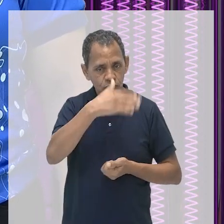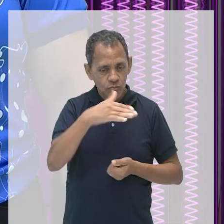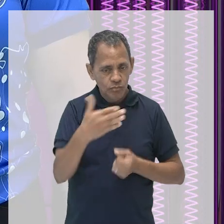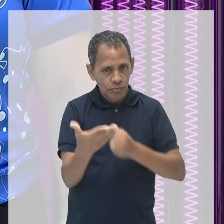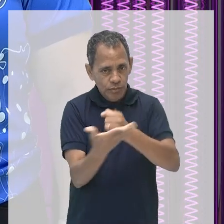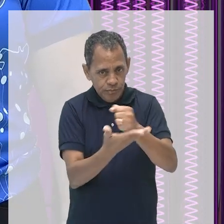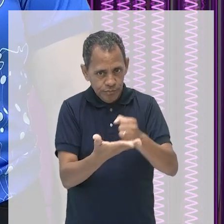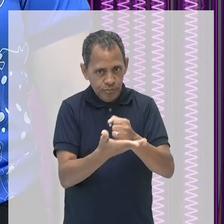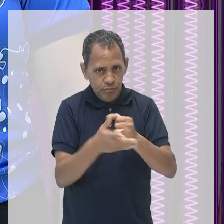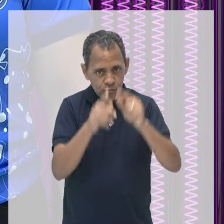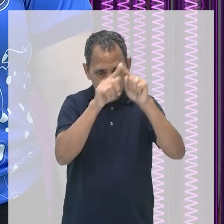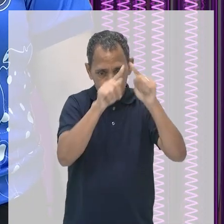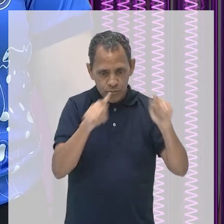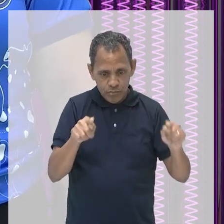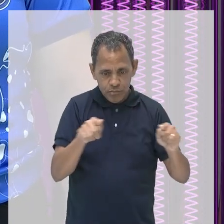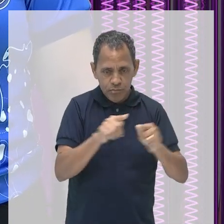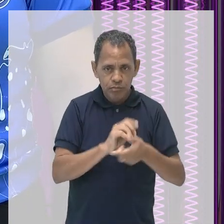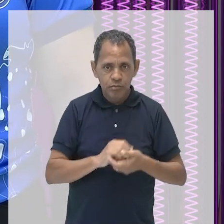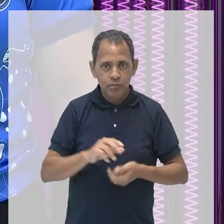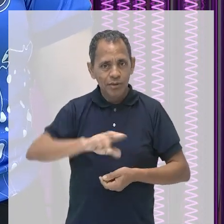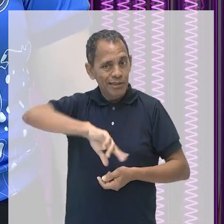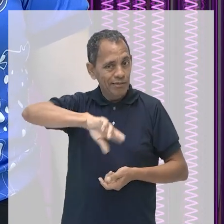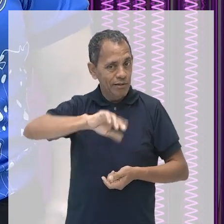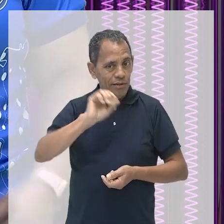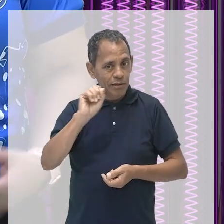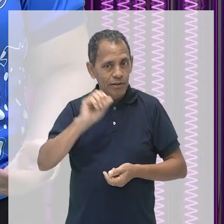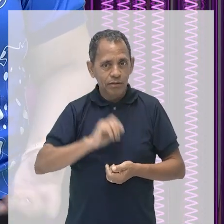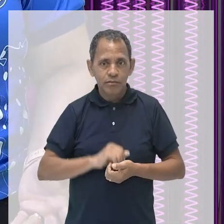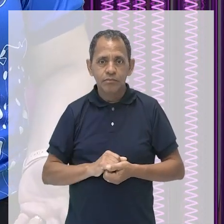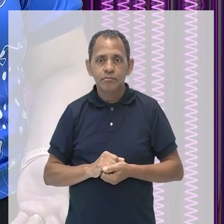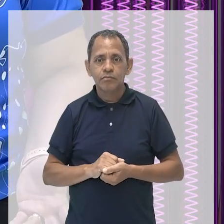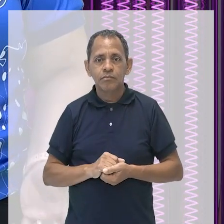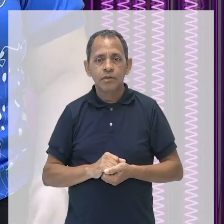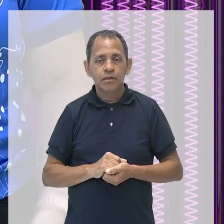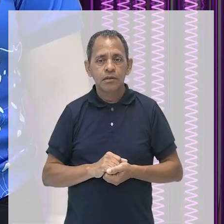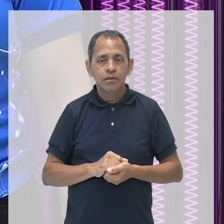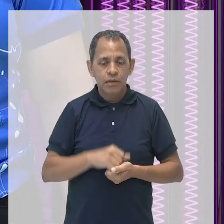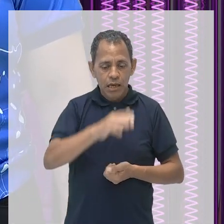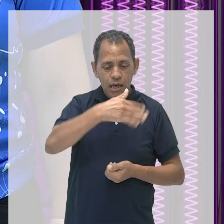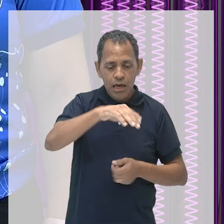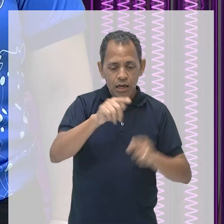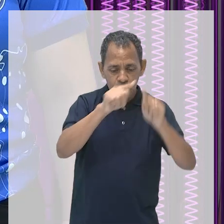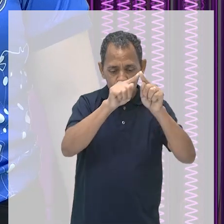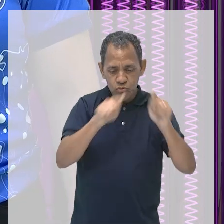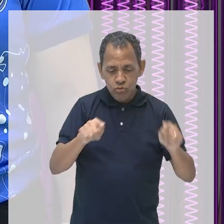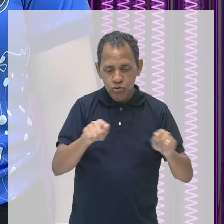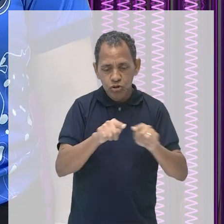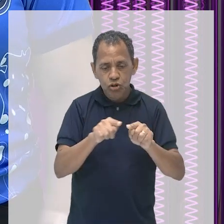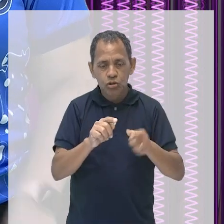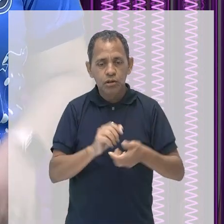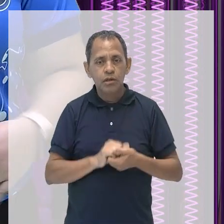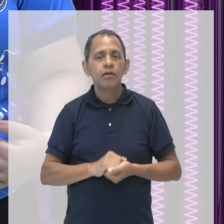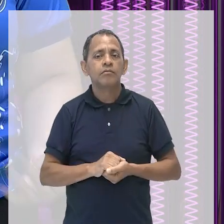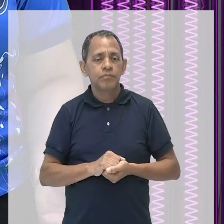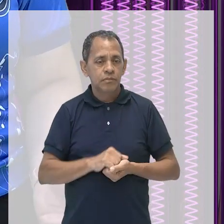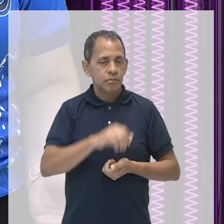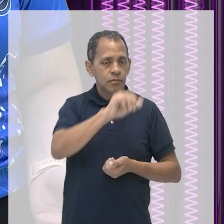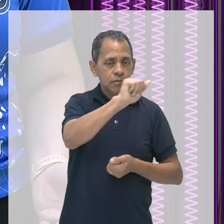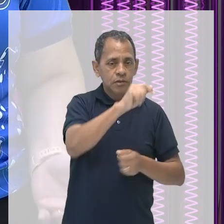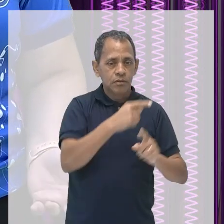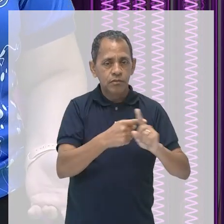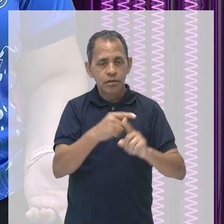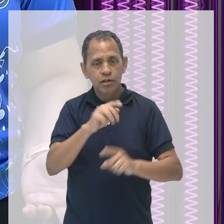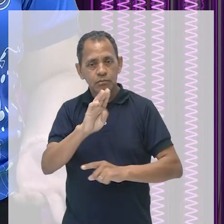triângulo, aí não seria só A vezes B, né? Porque a área de um triângulo, né, ela pode ser A vezes B dividido por